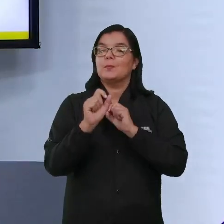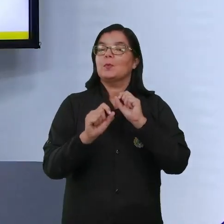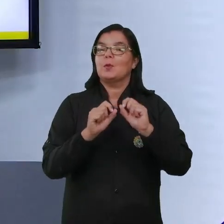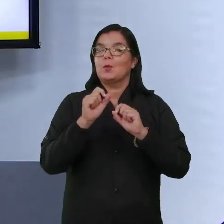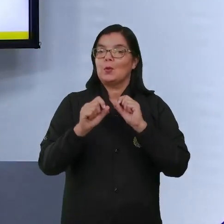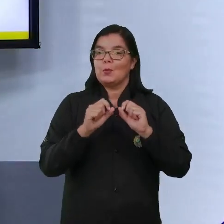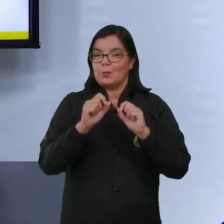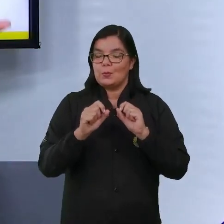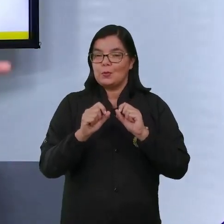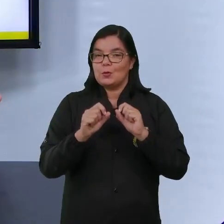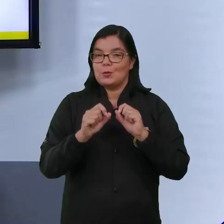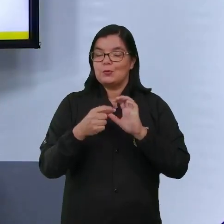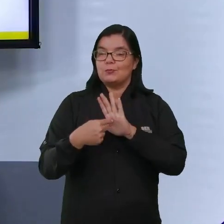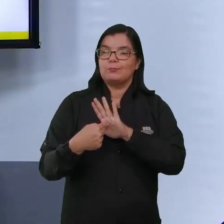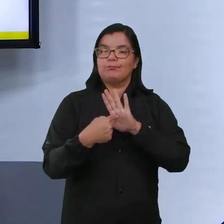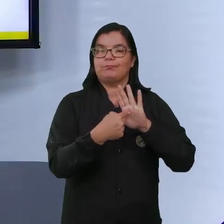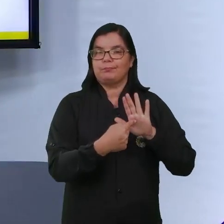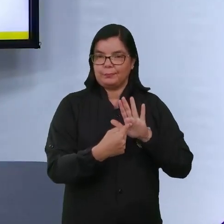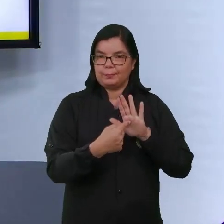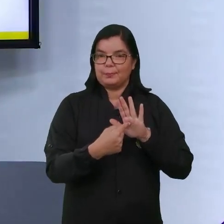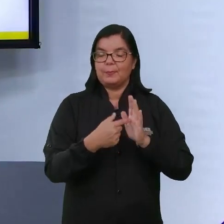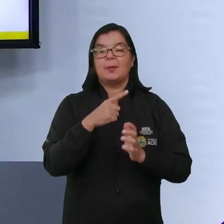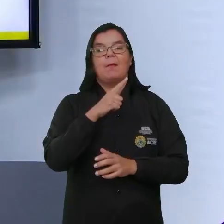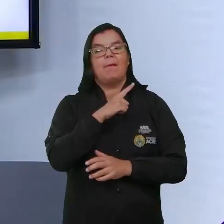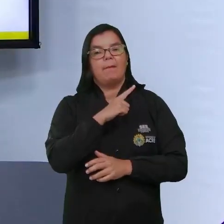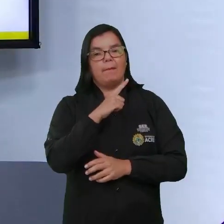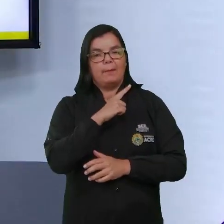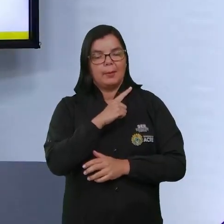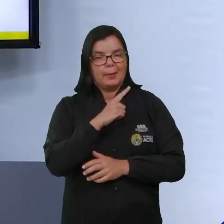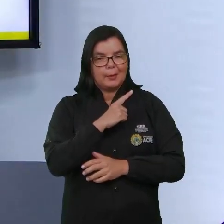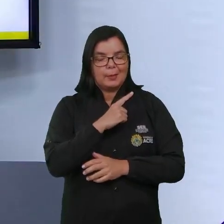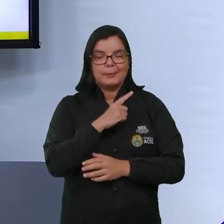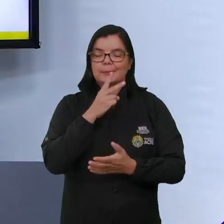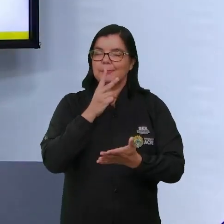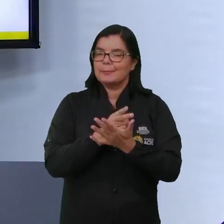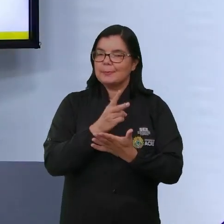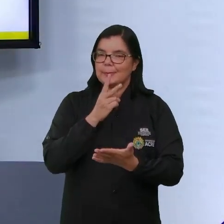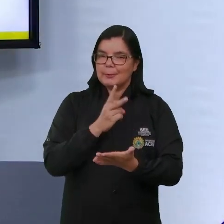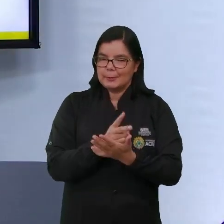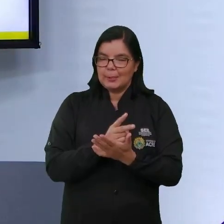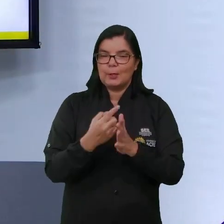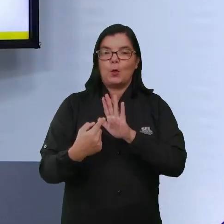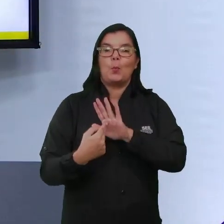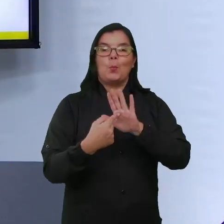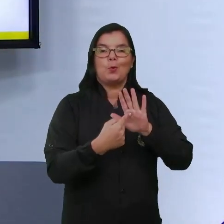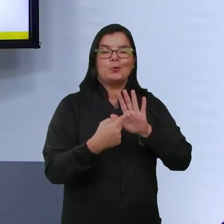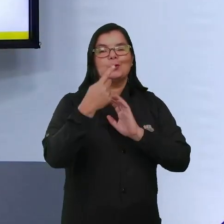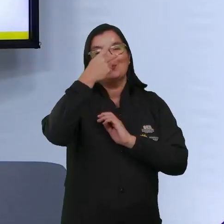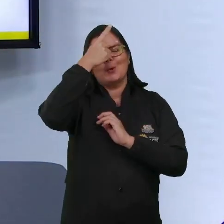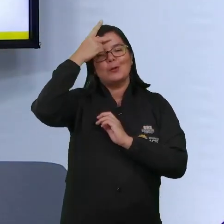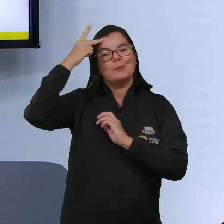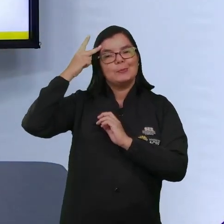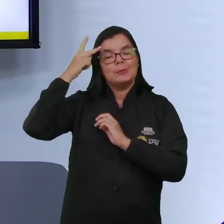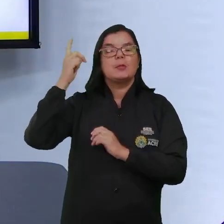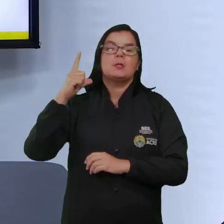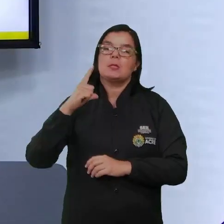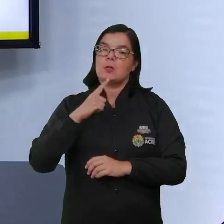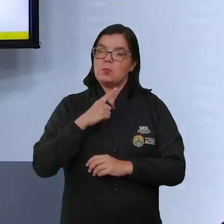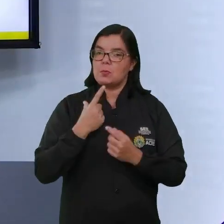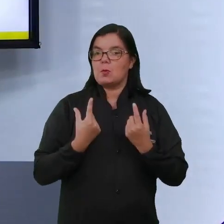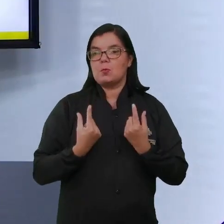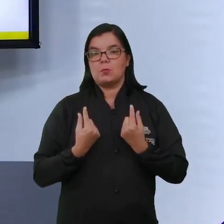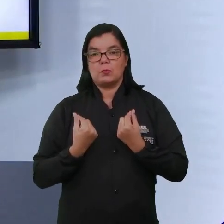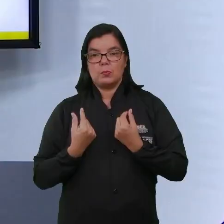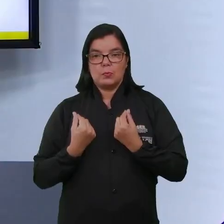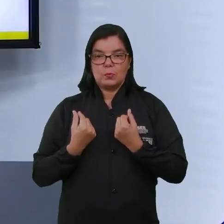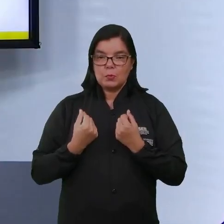no exibicionismo, em que eu tenho que estar todo o tempo mostrando para as pessoas que eu tenho